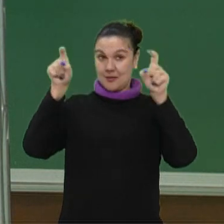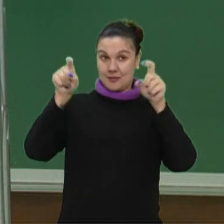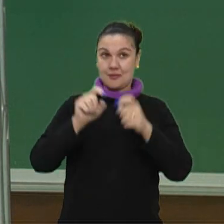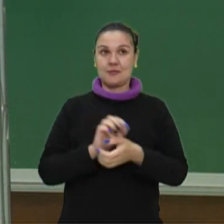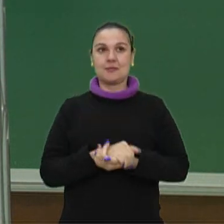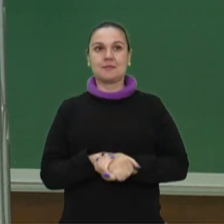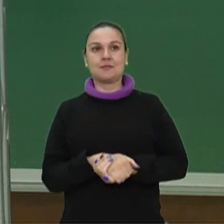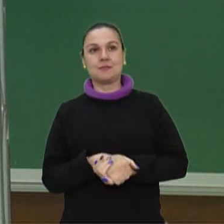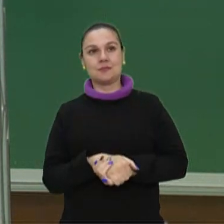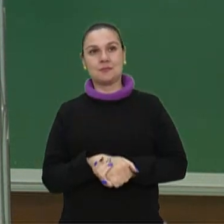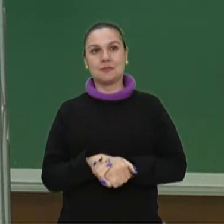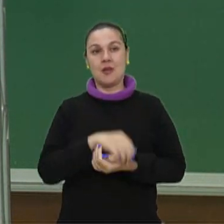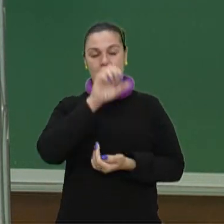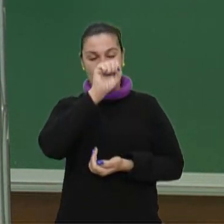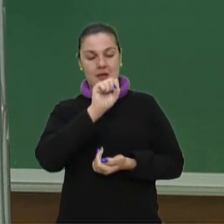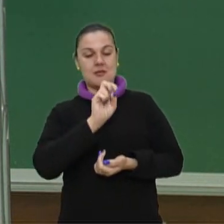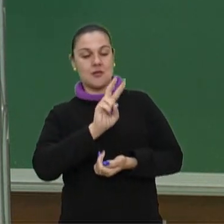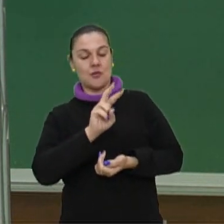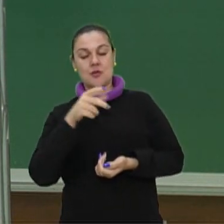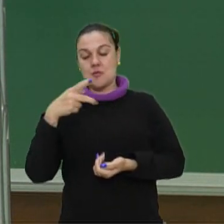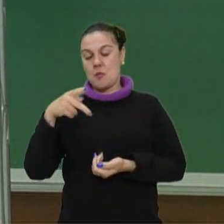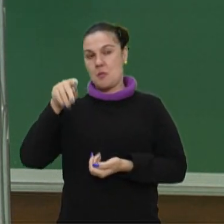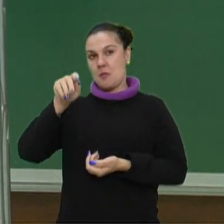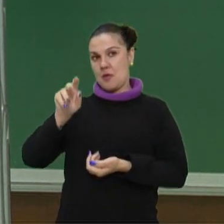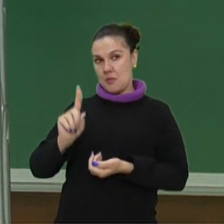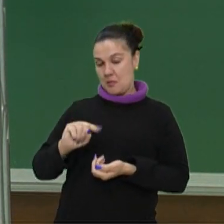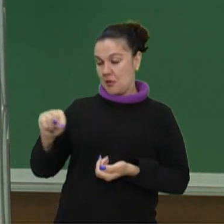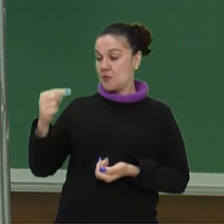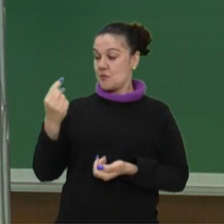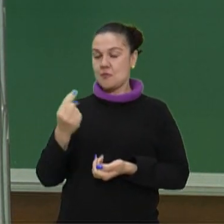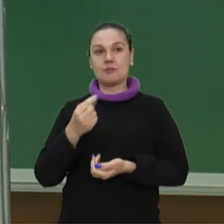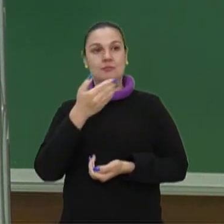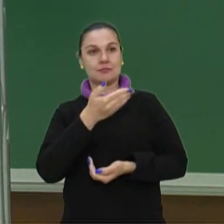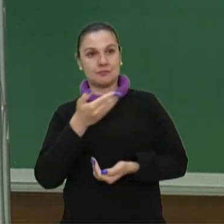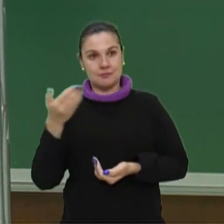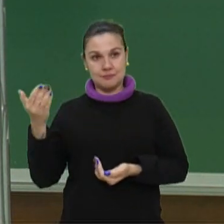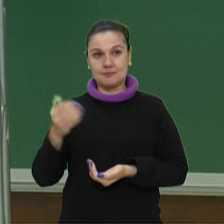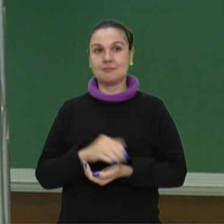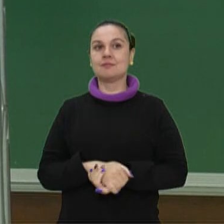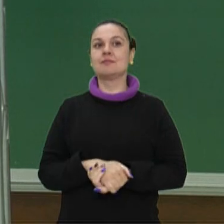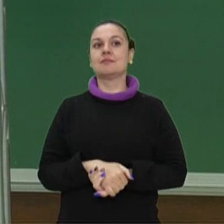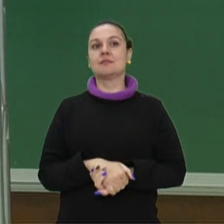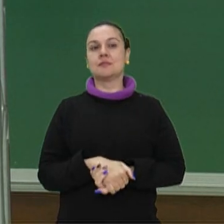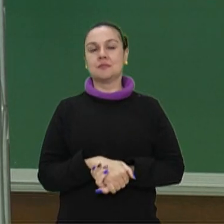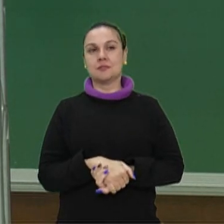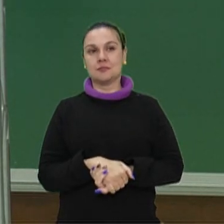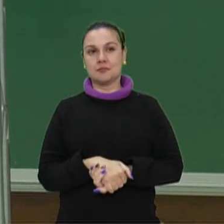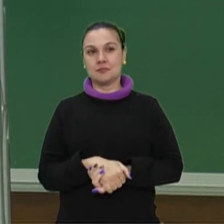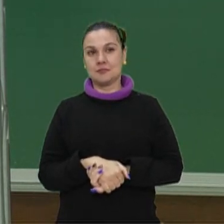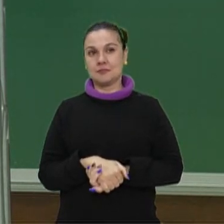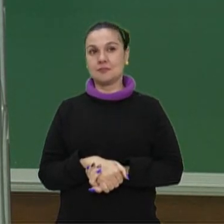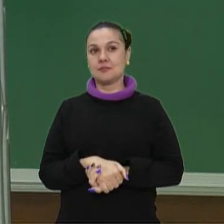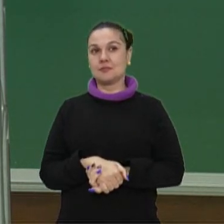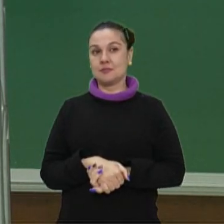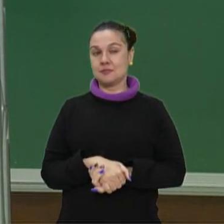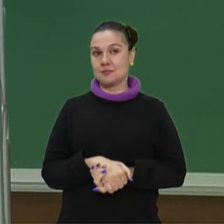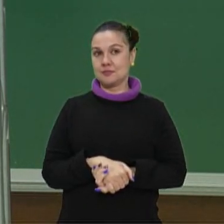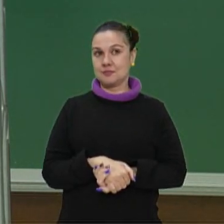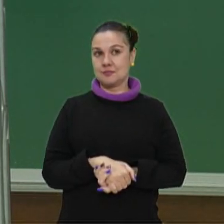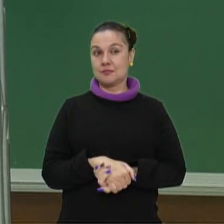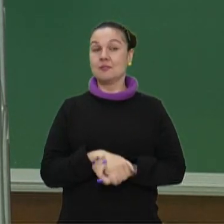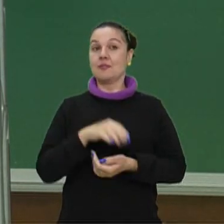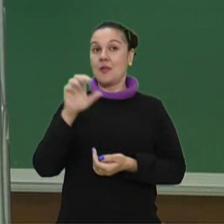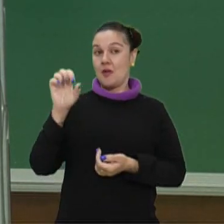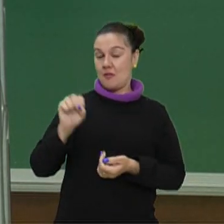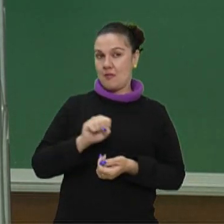no lugar do S vai o 2, no lugar do P vai o menos 1. Tá? Está aí então, né? Só lembrando, né, que o S